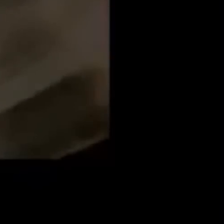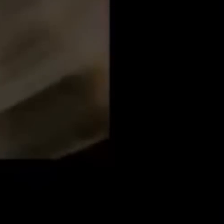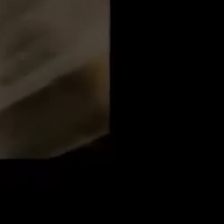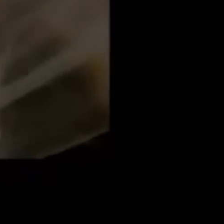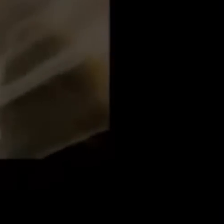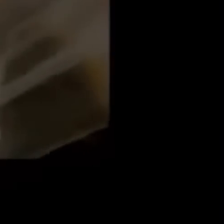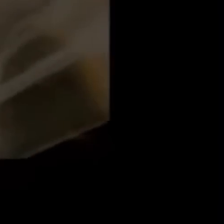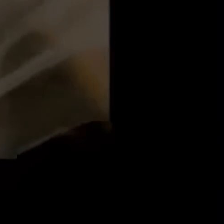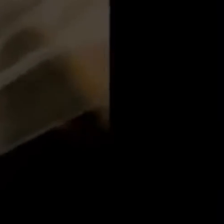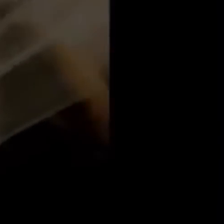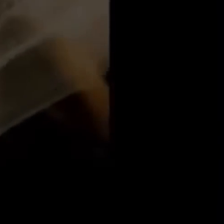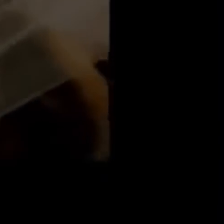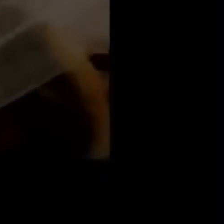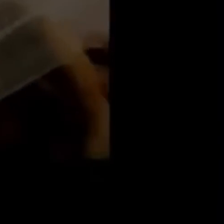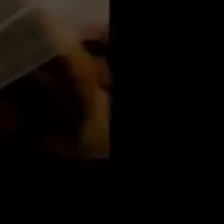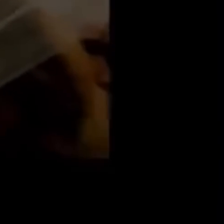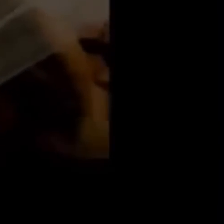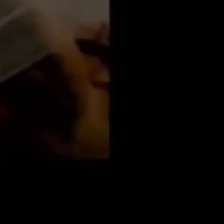alguém